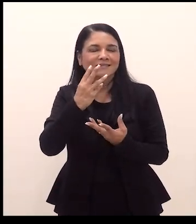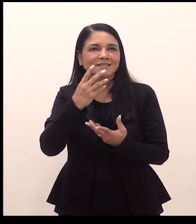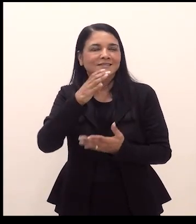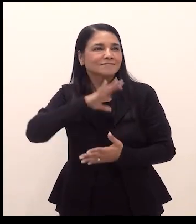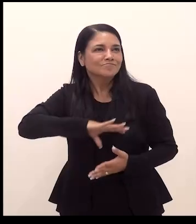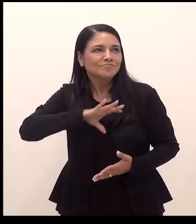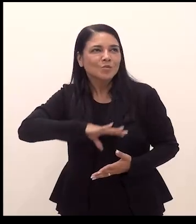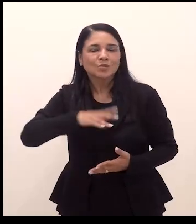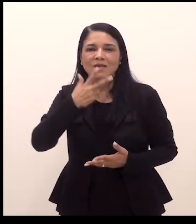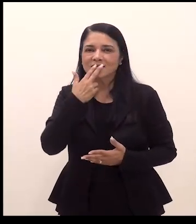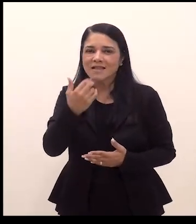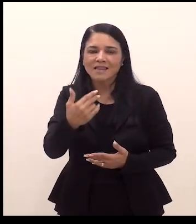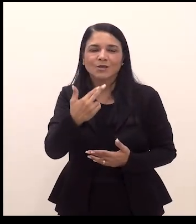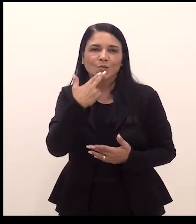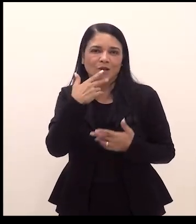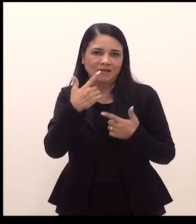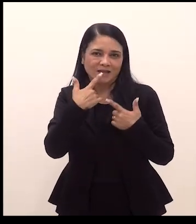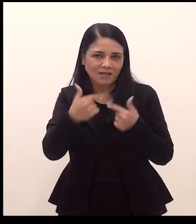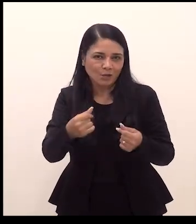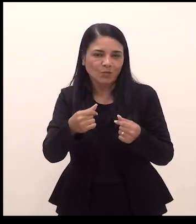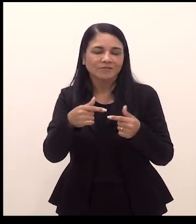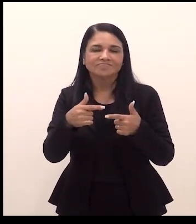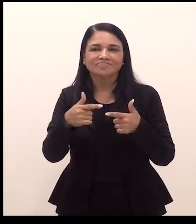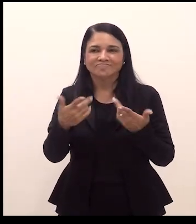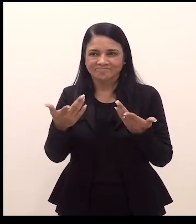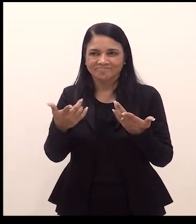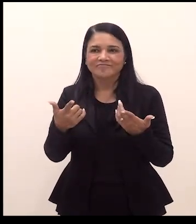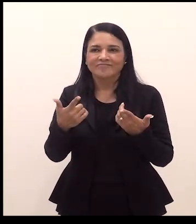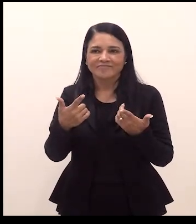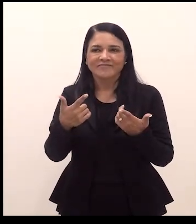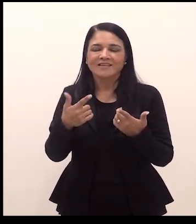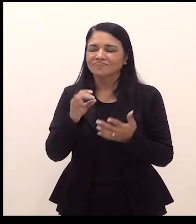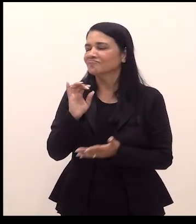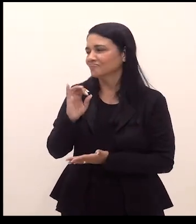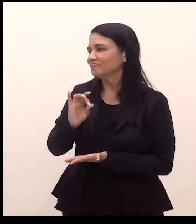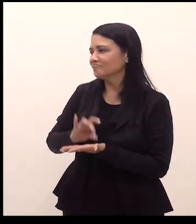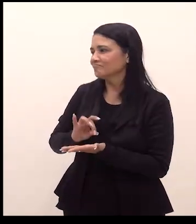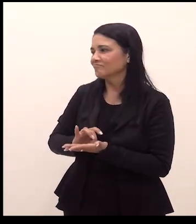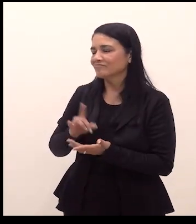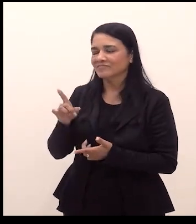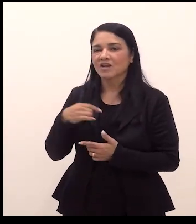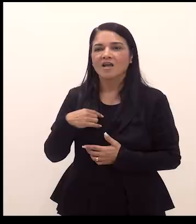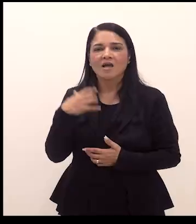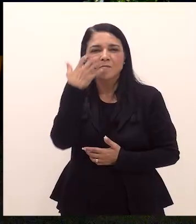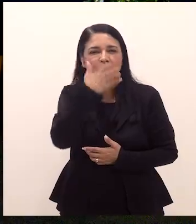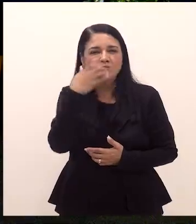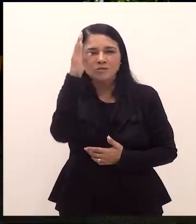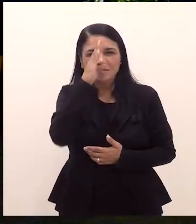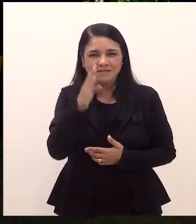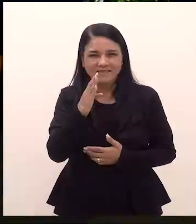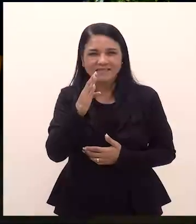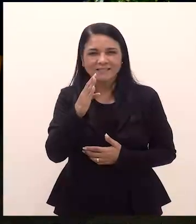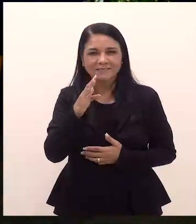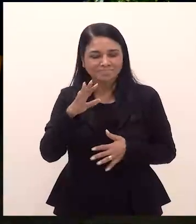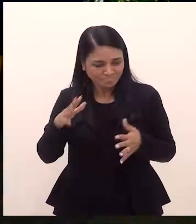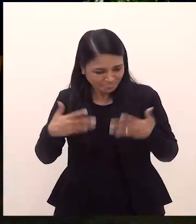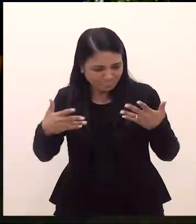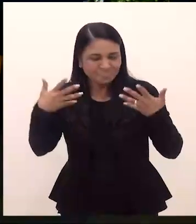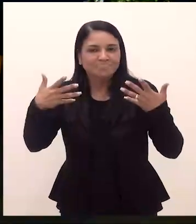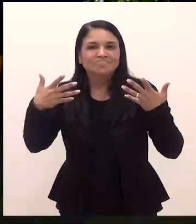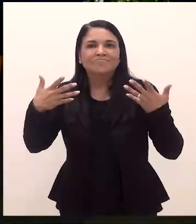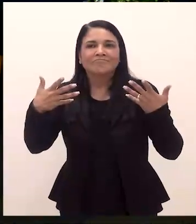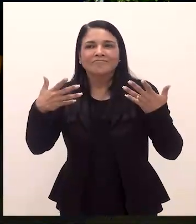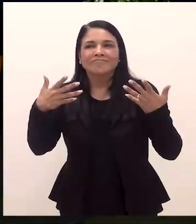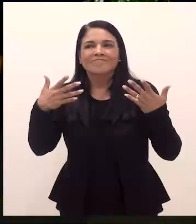Uma música extremamente miscigenada, cantada em língua portuguesa, diferente de tudo que tem no mundo. Também acho. E acho que a música